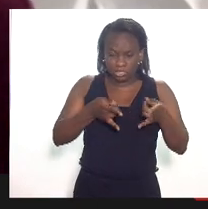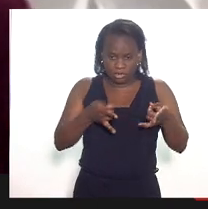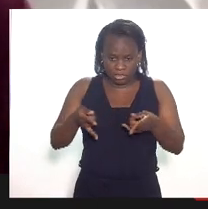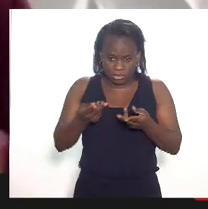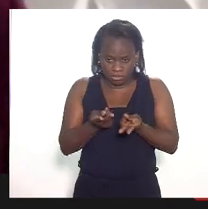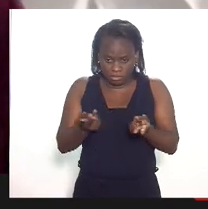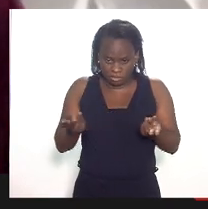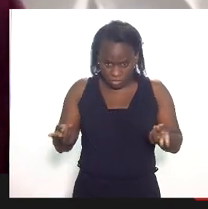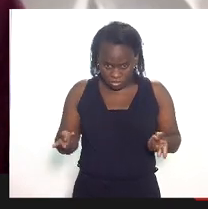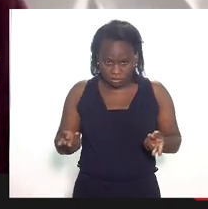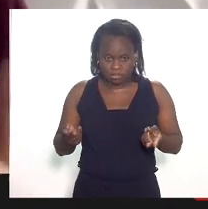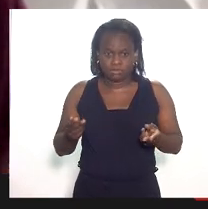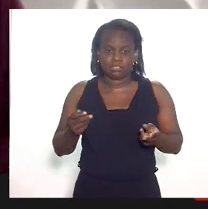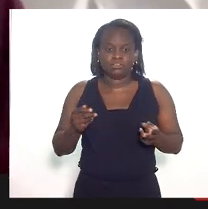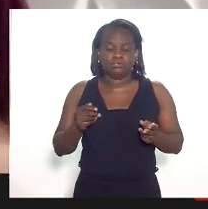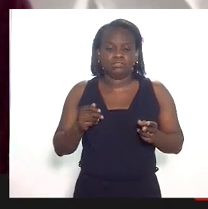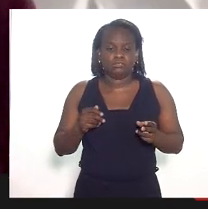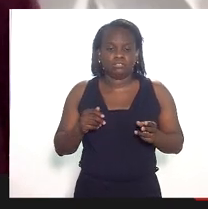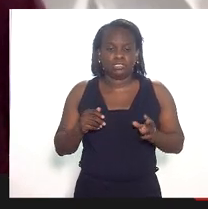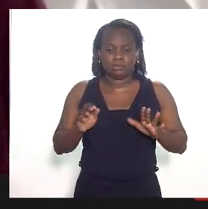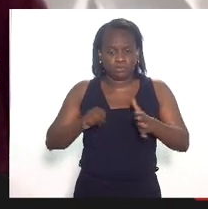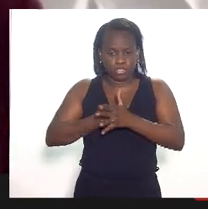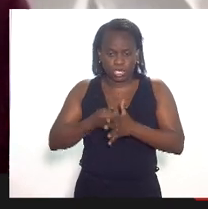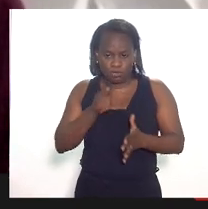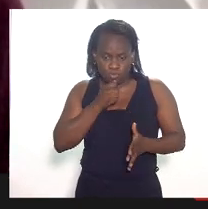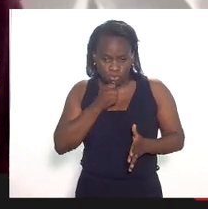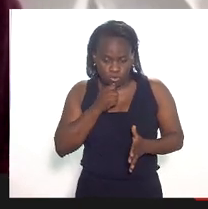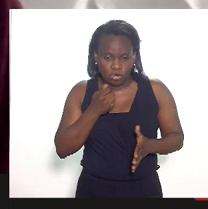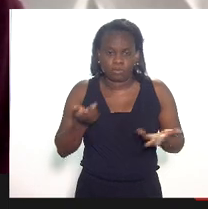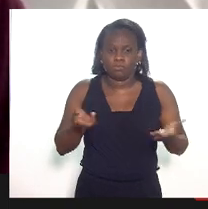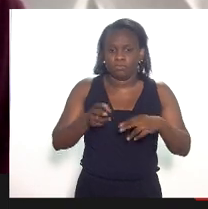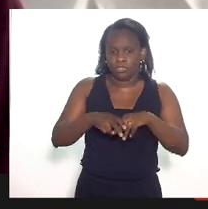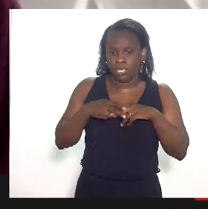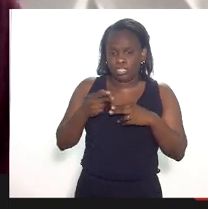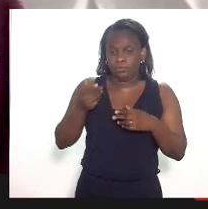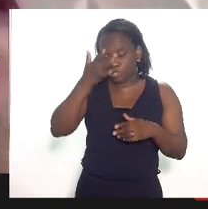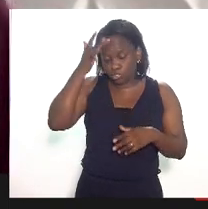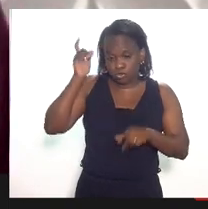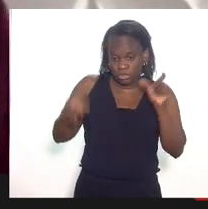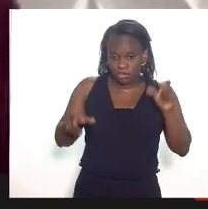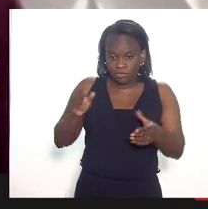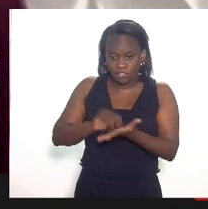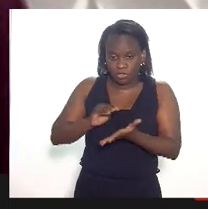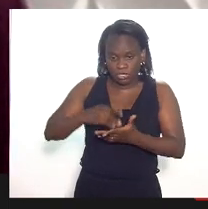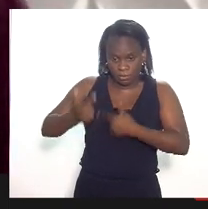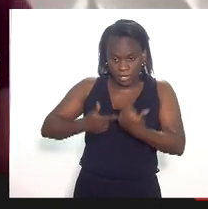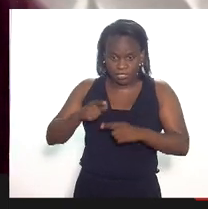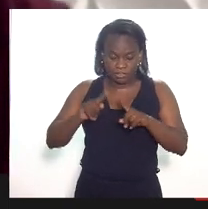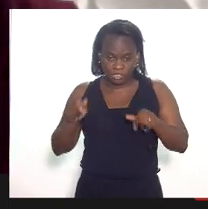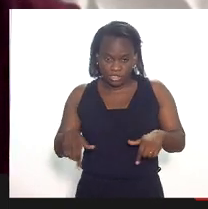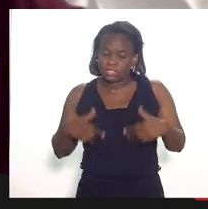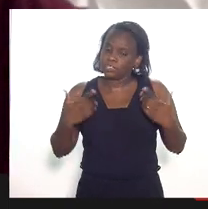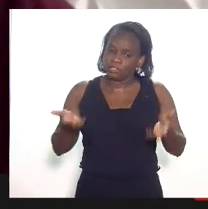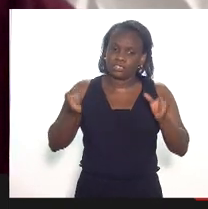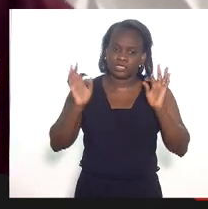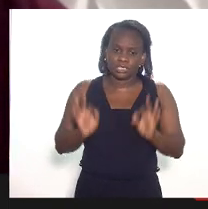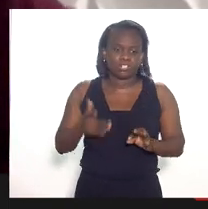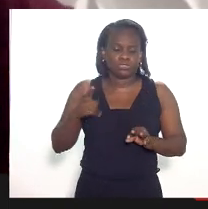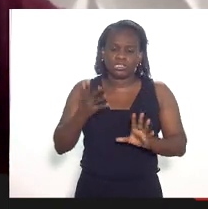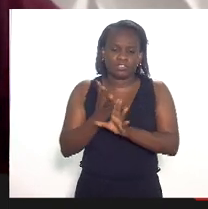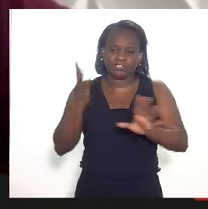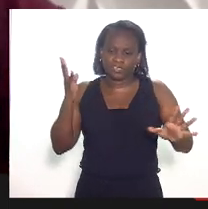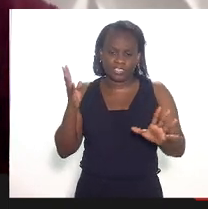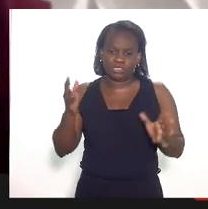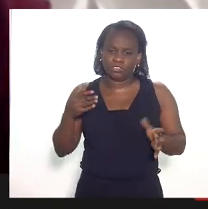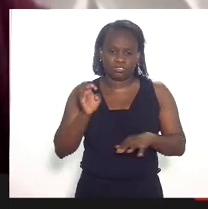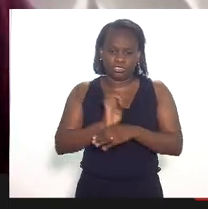leitos não bloqueados em razão de recursos humanos, sem dúvida nenhuma não haveria fila de espera